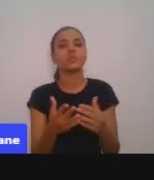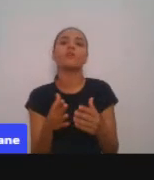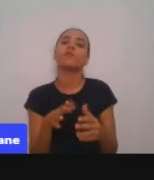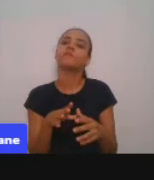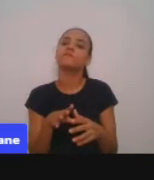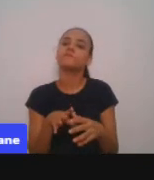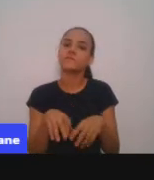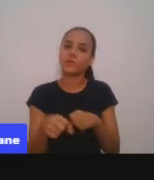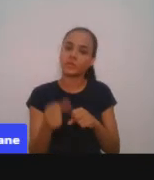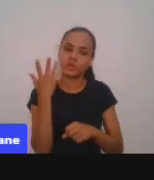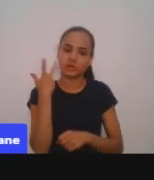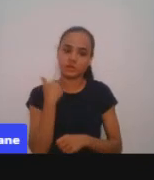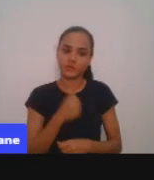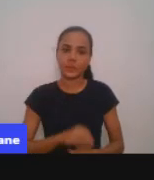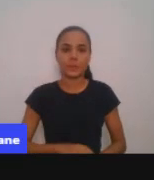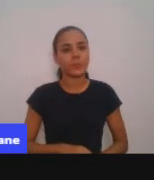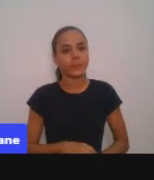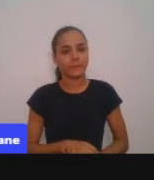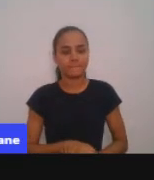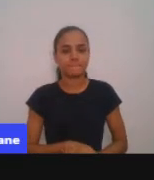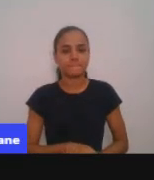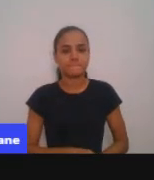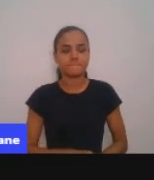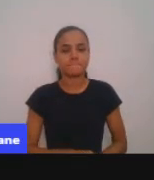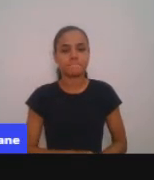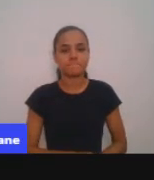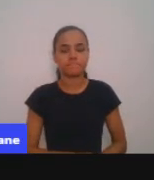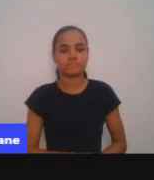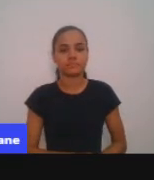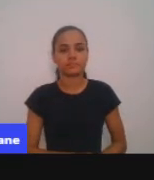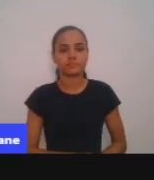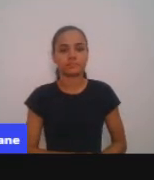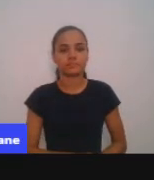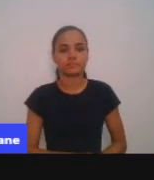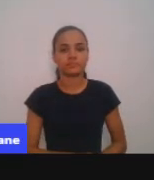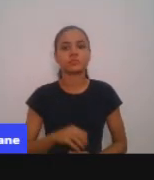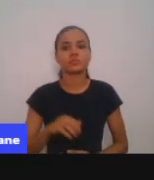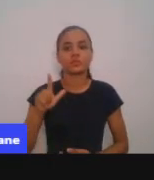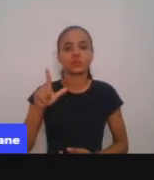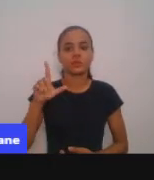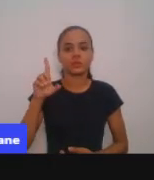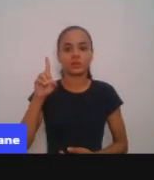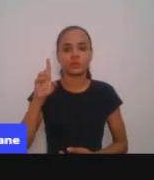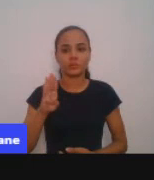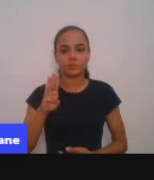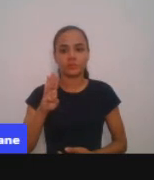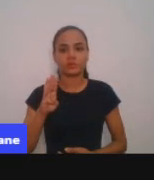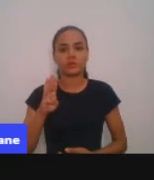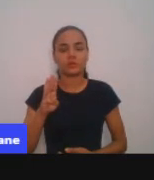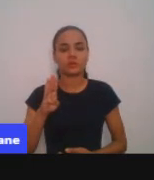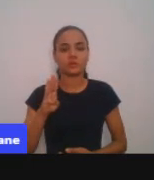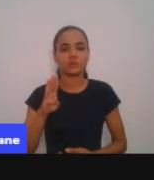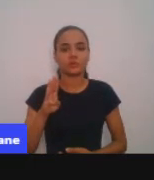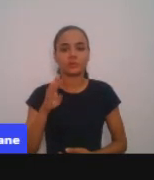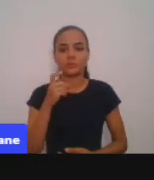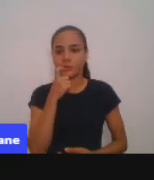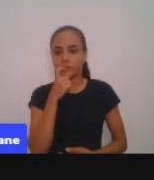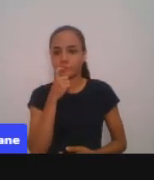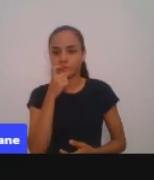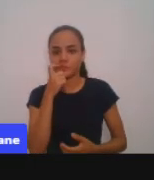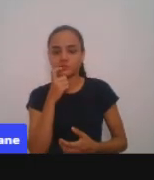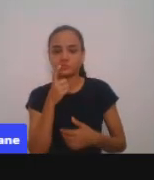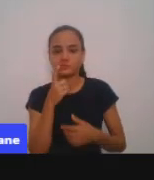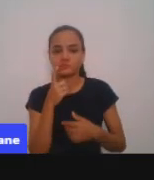E daí também a LDB, mais recente, ela é de 2017, mas se a gente pensar que já estamos